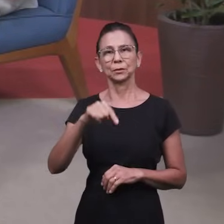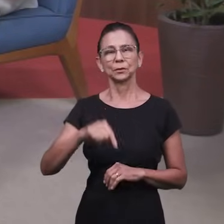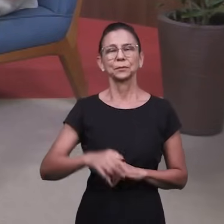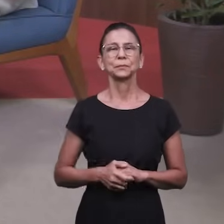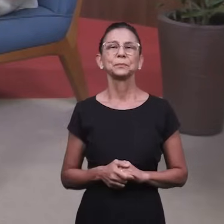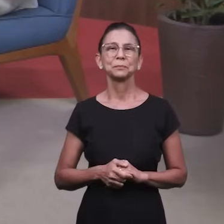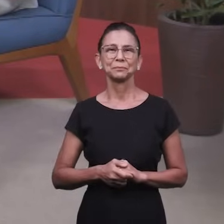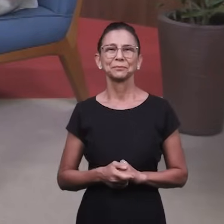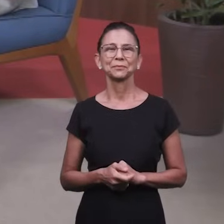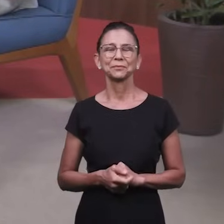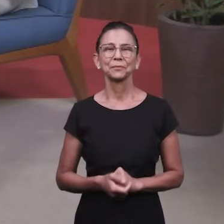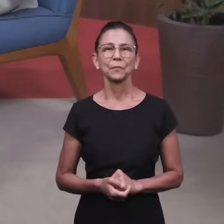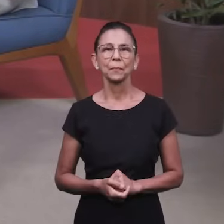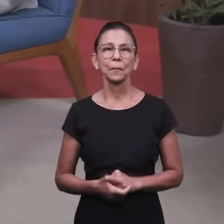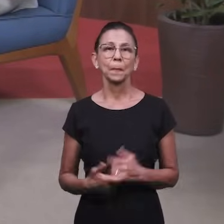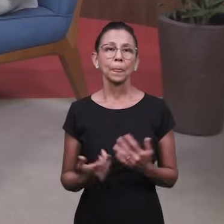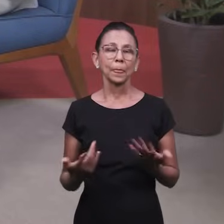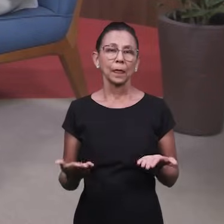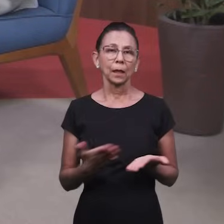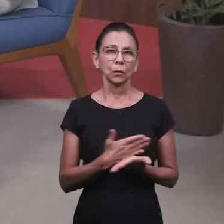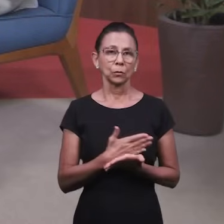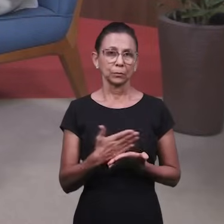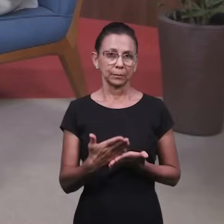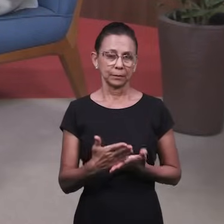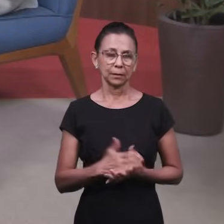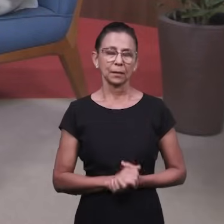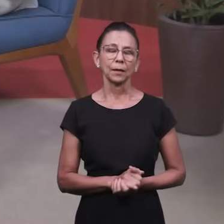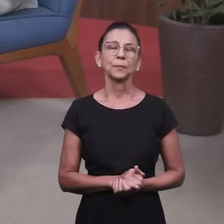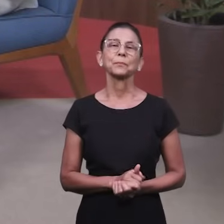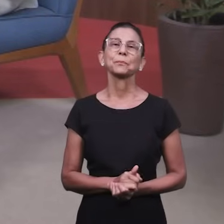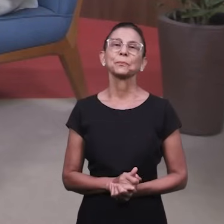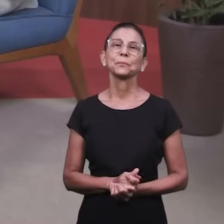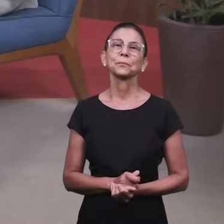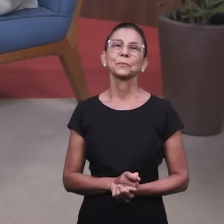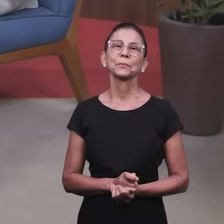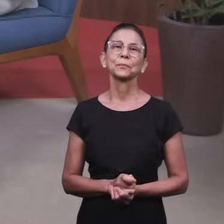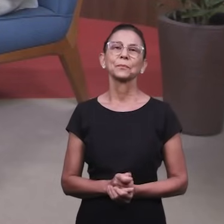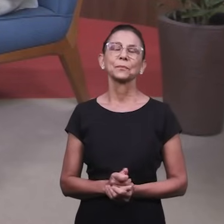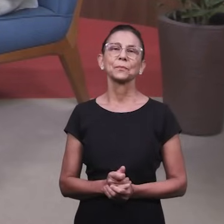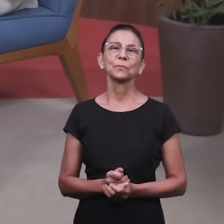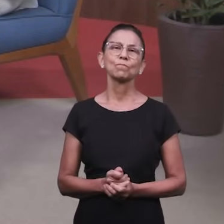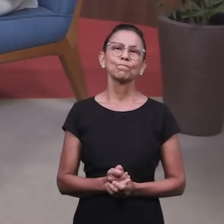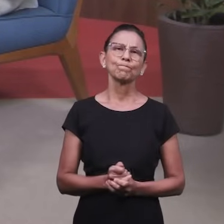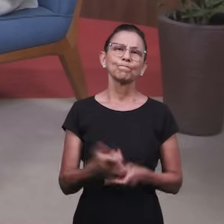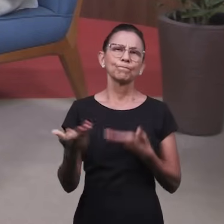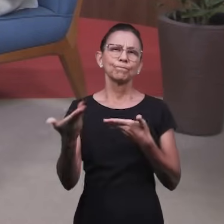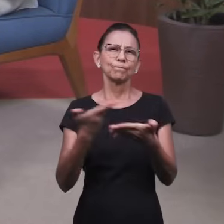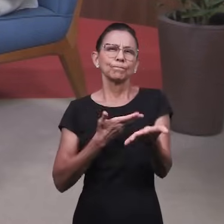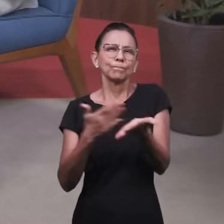queridos. Amém. Bom, vamos começar compartilhando com você que está nos assistindo